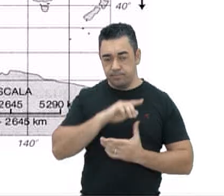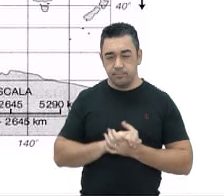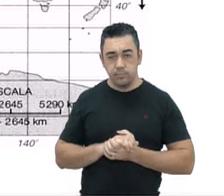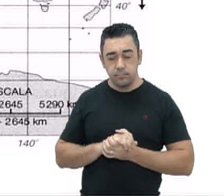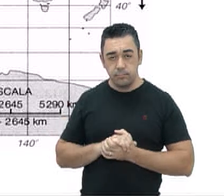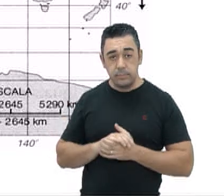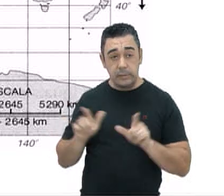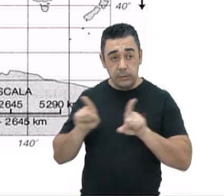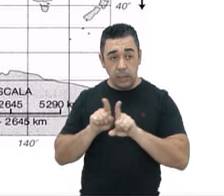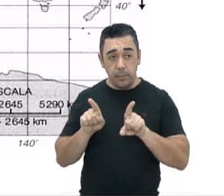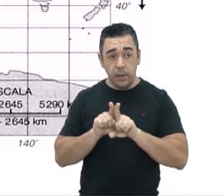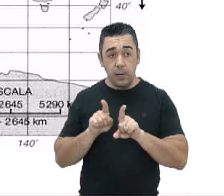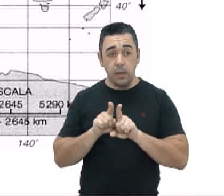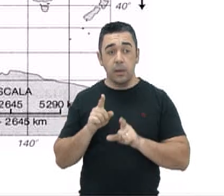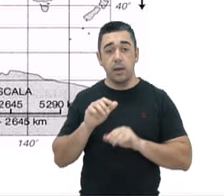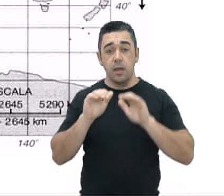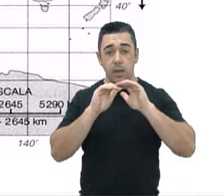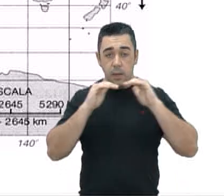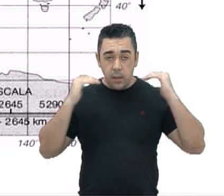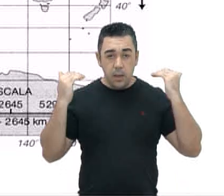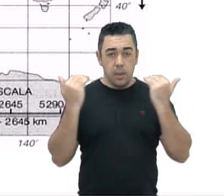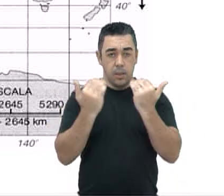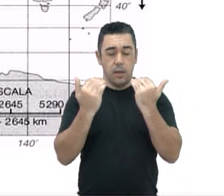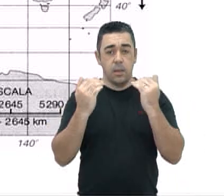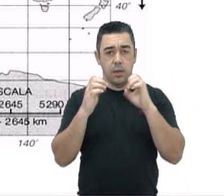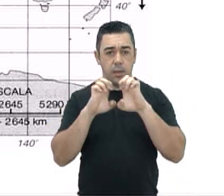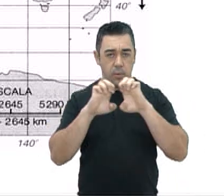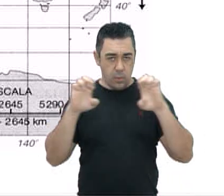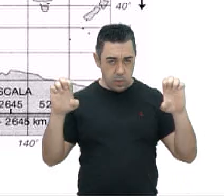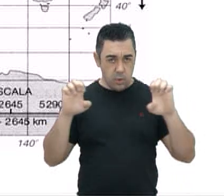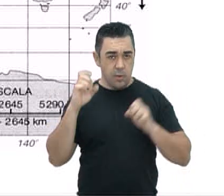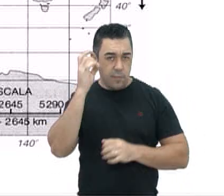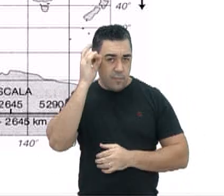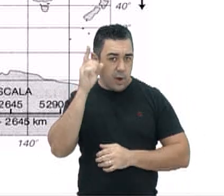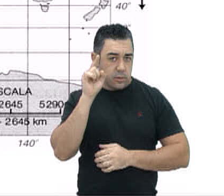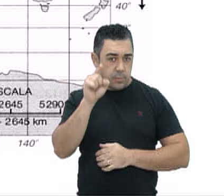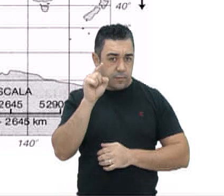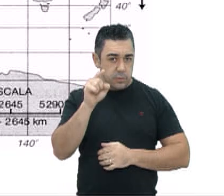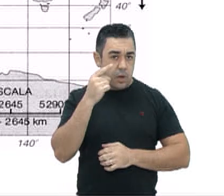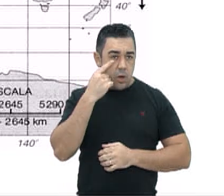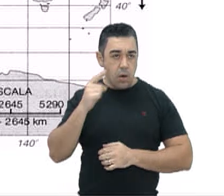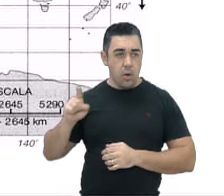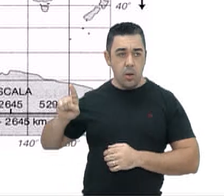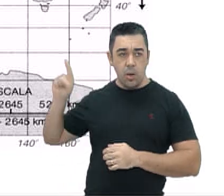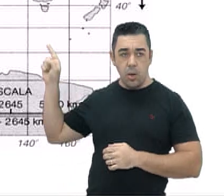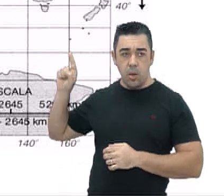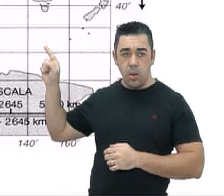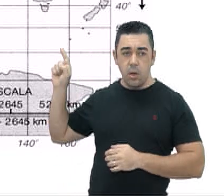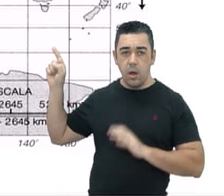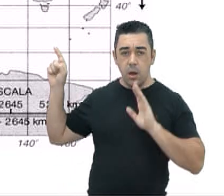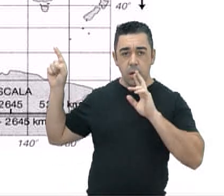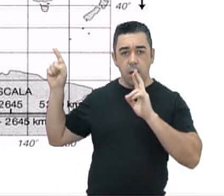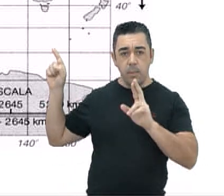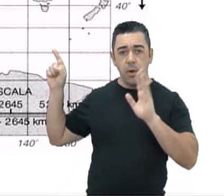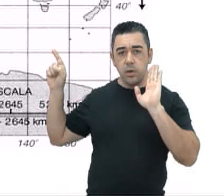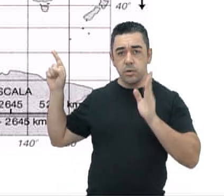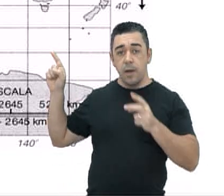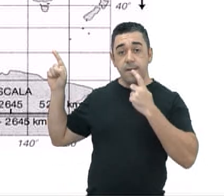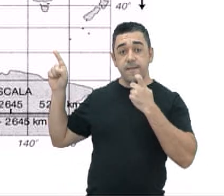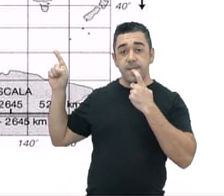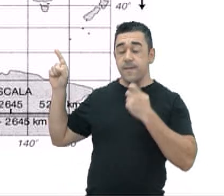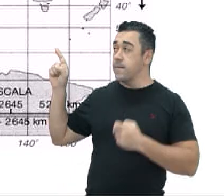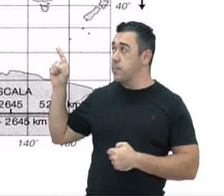forma, eu quero que você identifique a linha do Equador. Para facilitar para você, vai aparecer na tela já a linha do Equador identificada